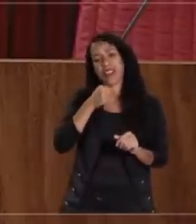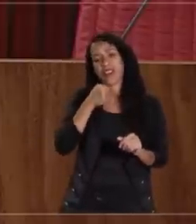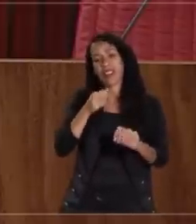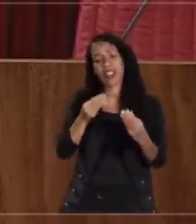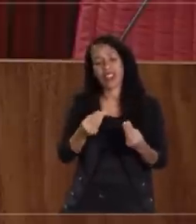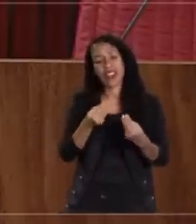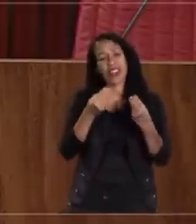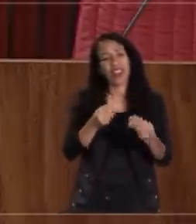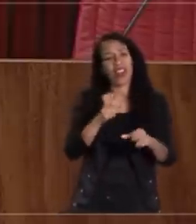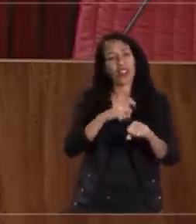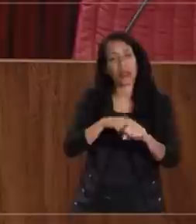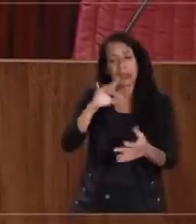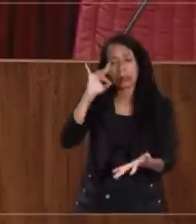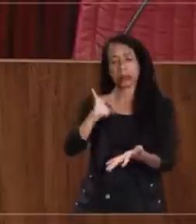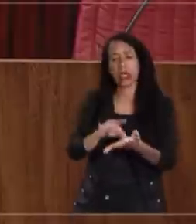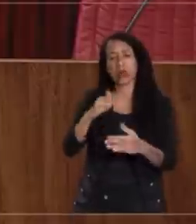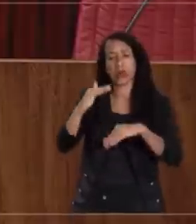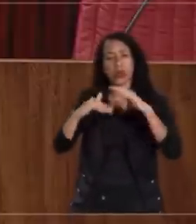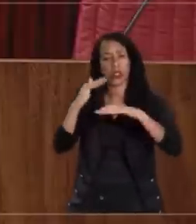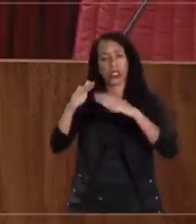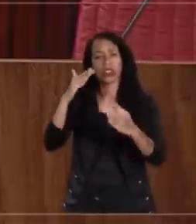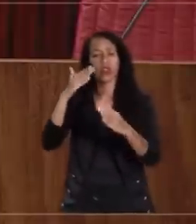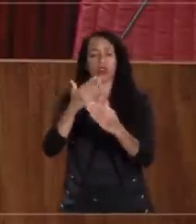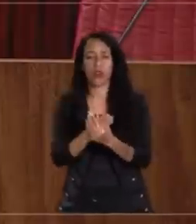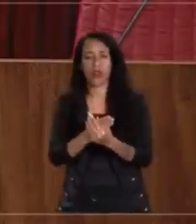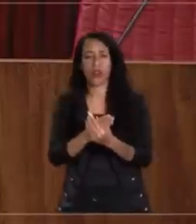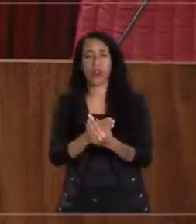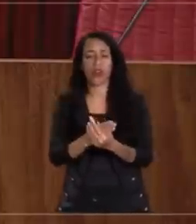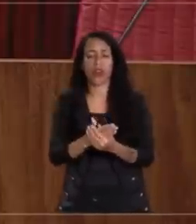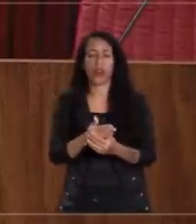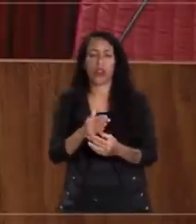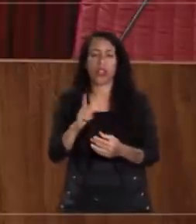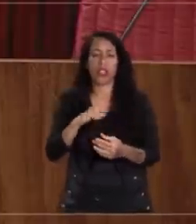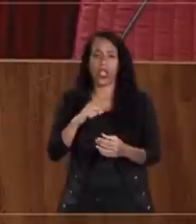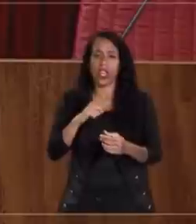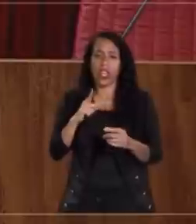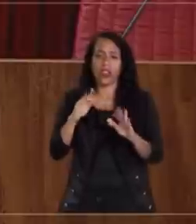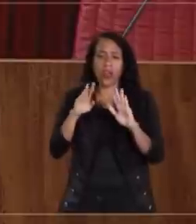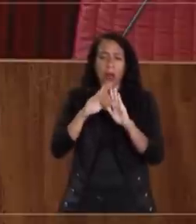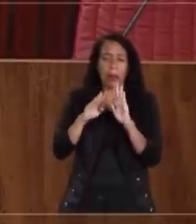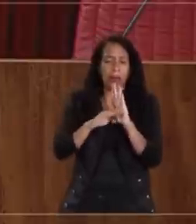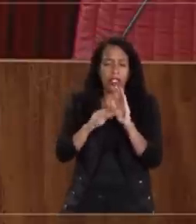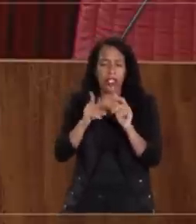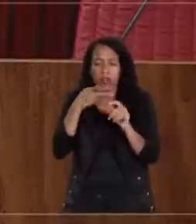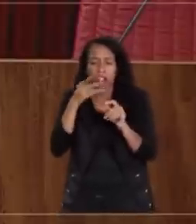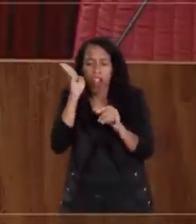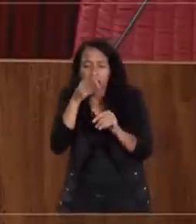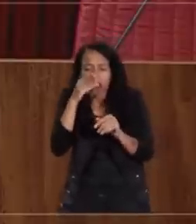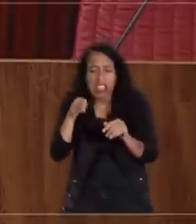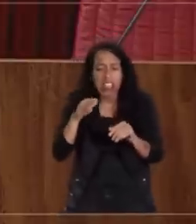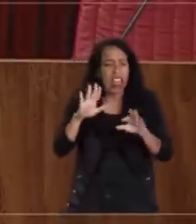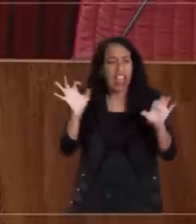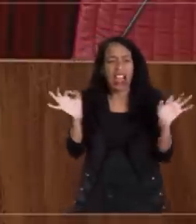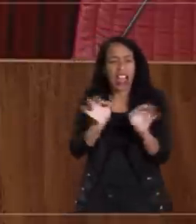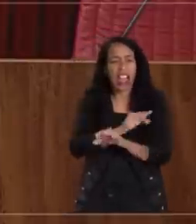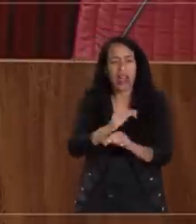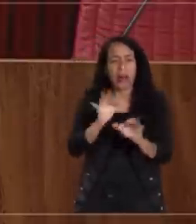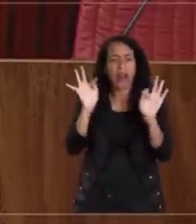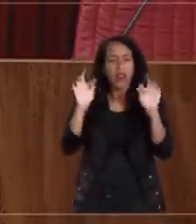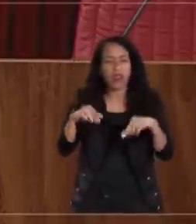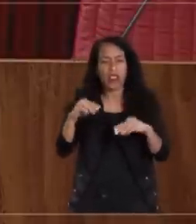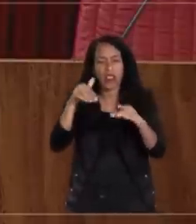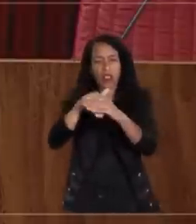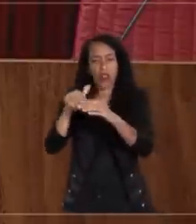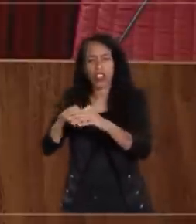foi dada em momento crucial do processo eleitoral, em que, se houvesse um plano pré-definido de anular a eleição, seria mais provável que